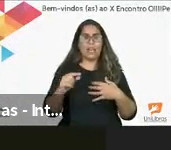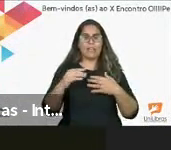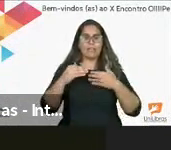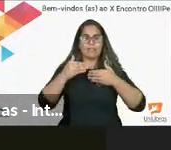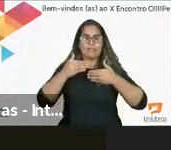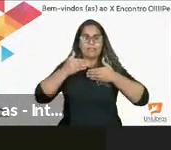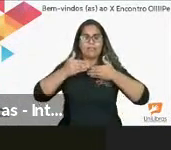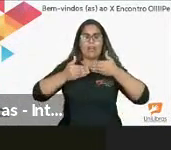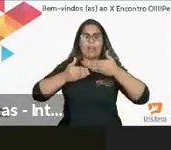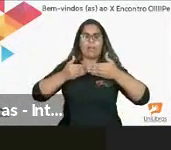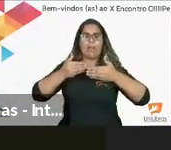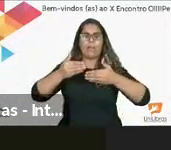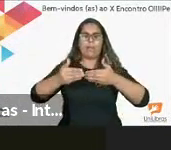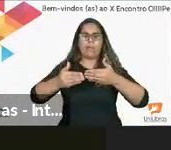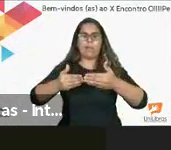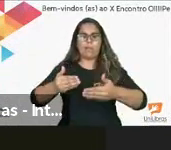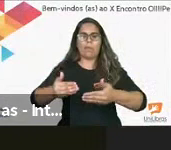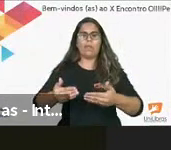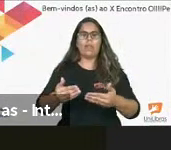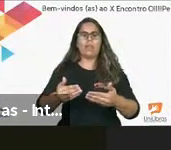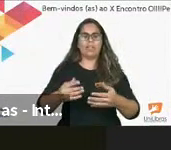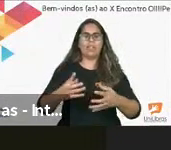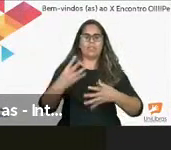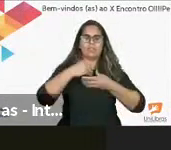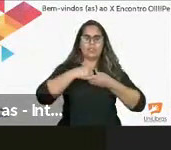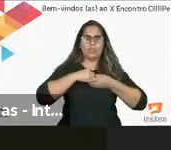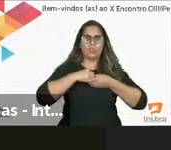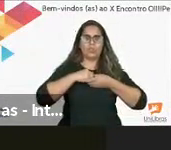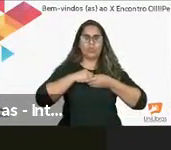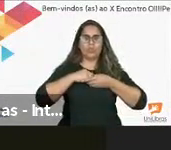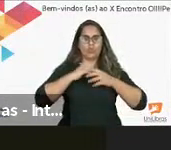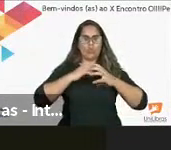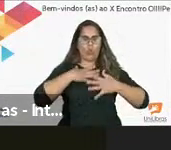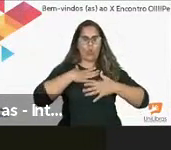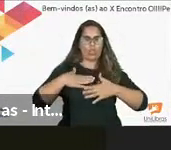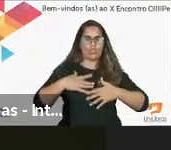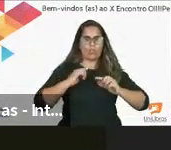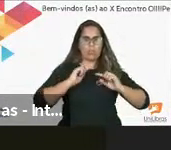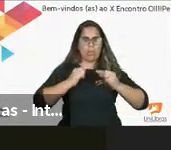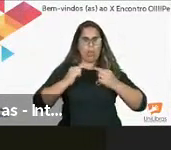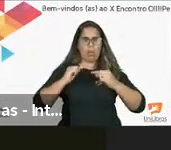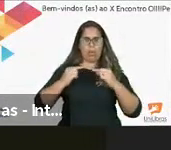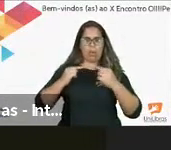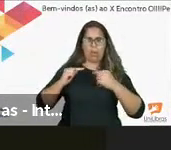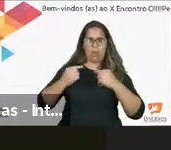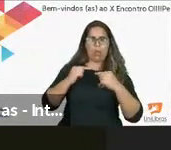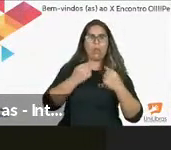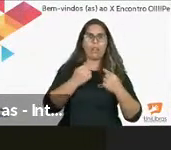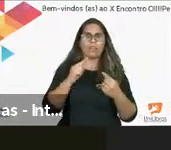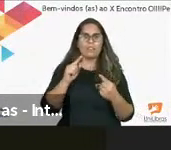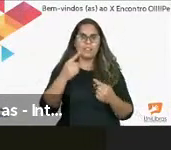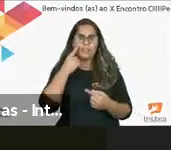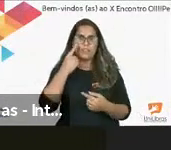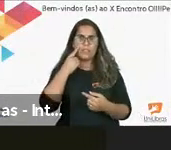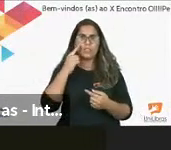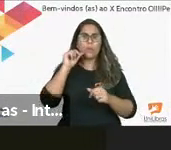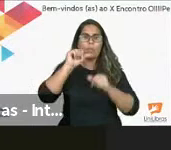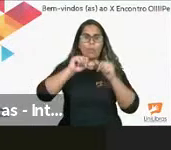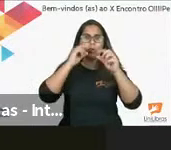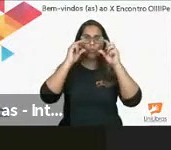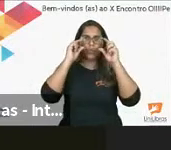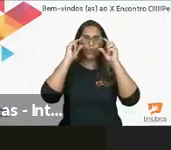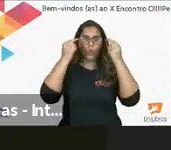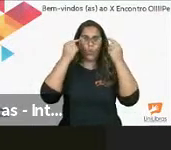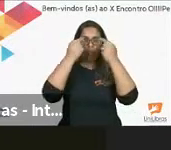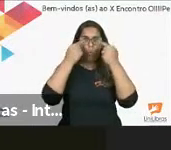no organismo uma conduta, uma ação. E como, claro, ele cruzou a inervação, mudou onde era a